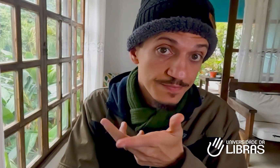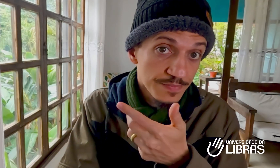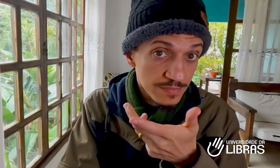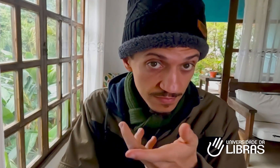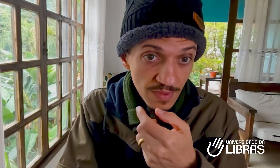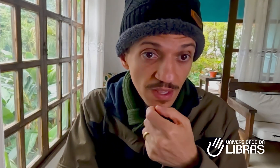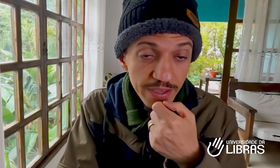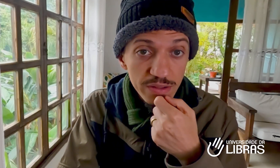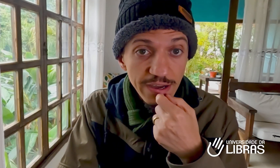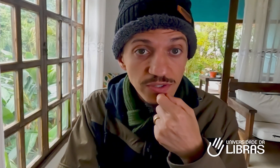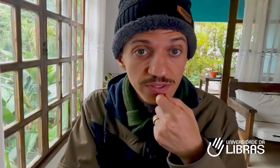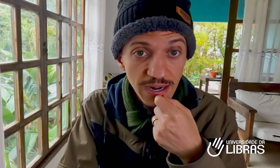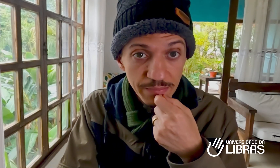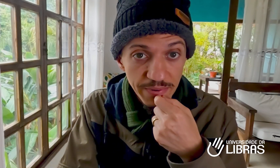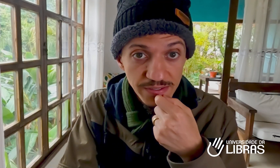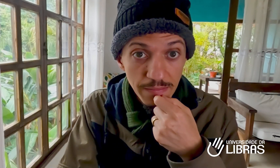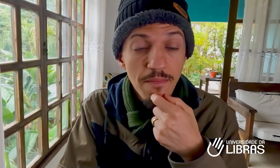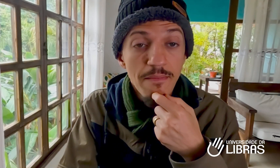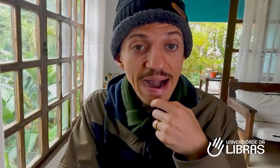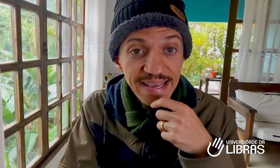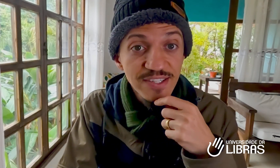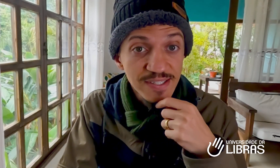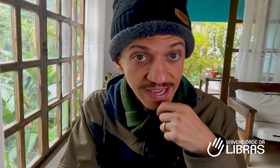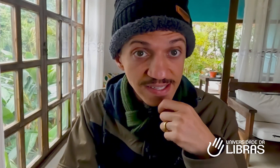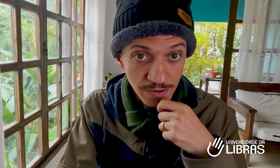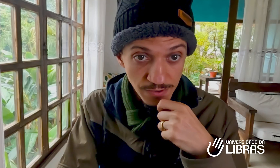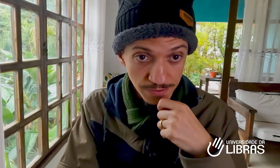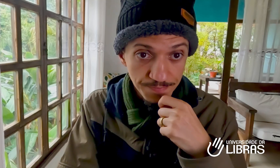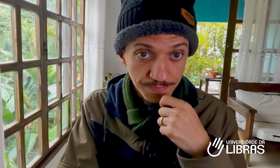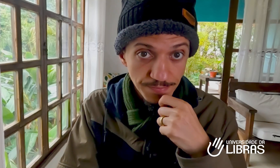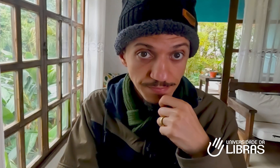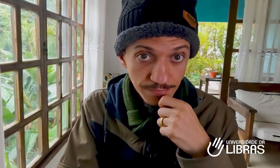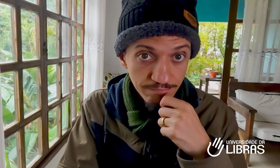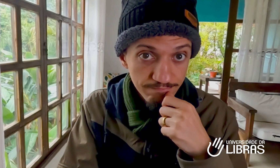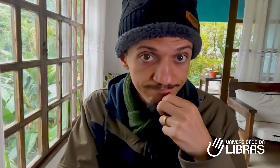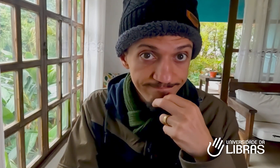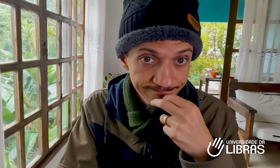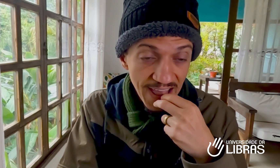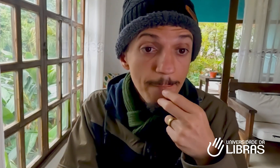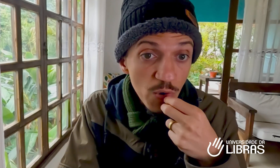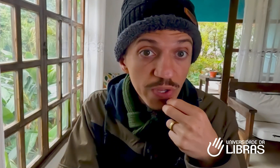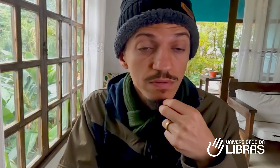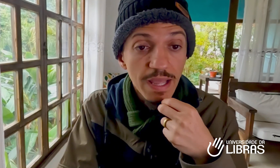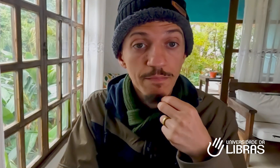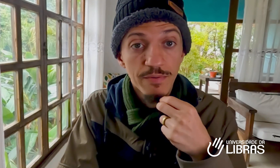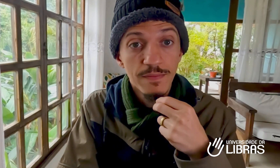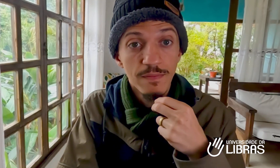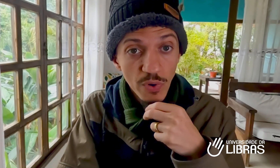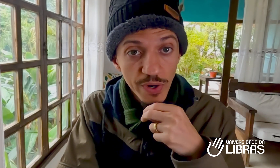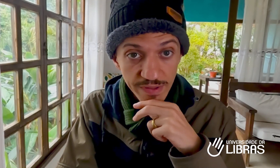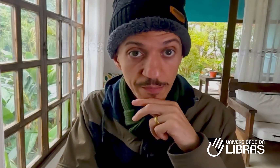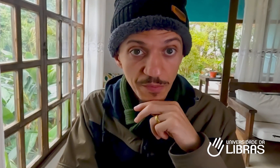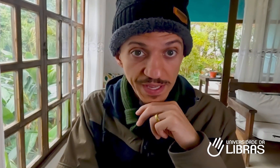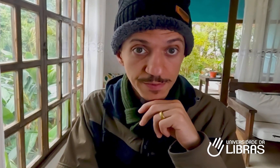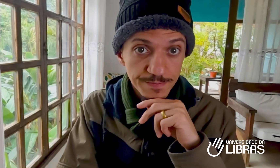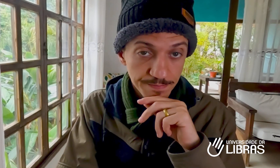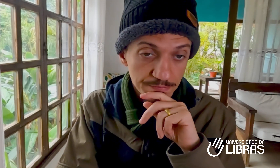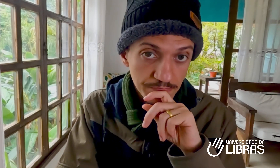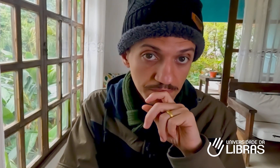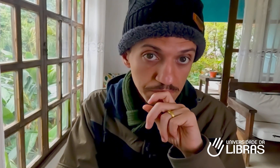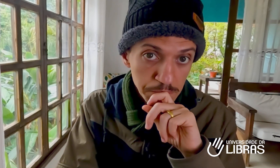anos que eu estava estudando a Libras. Mais de 6 anos. É muito tempo